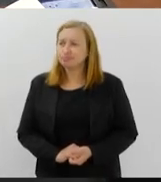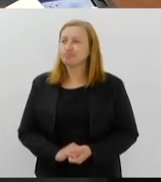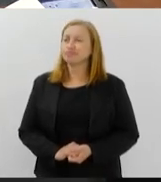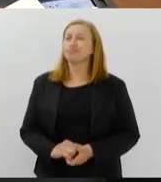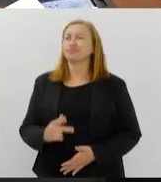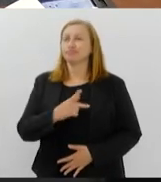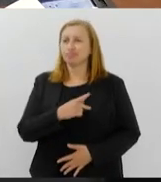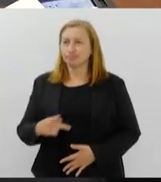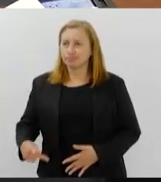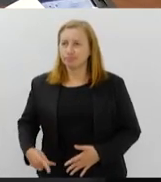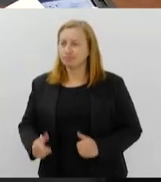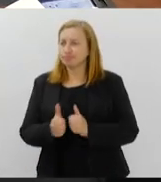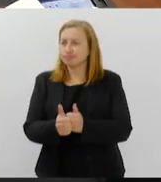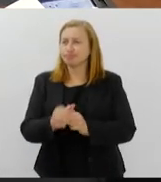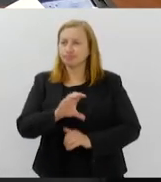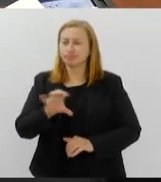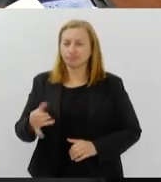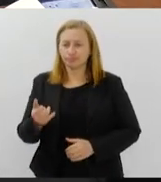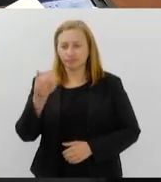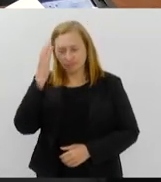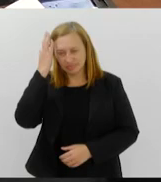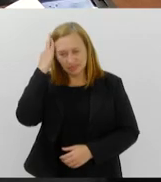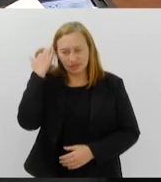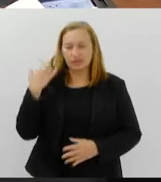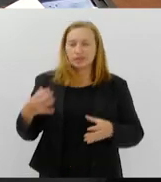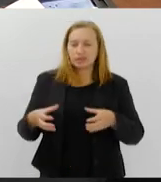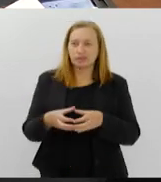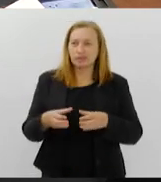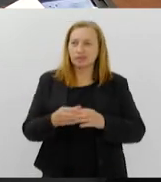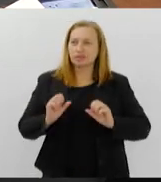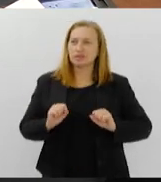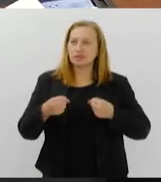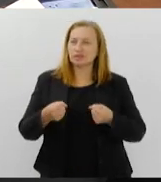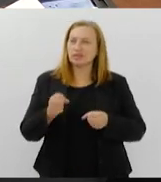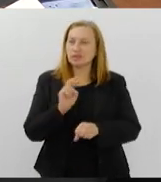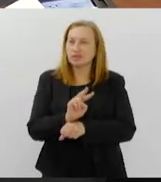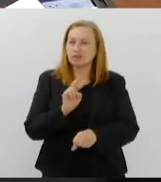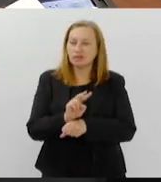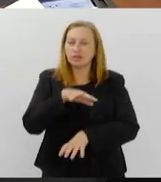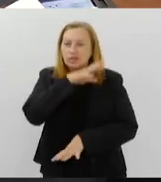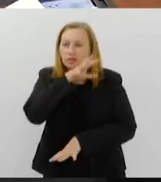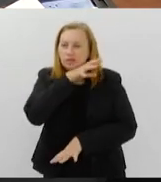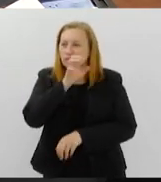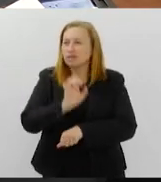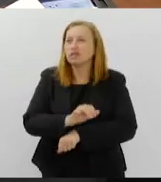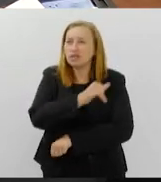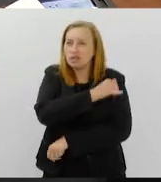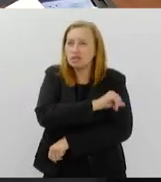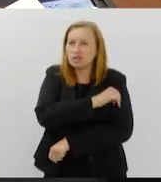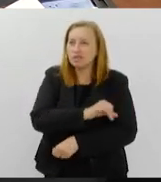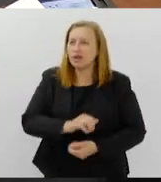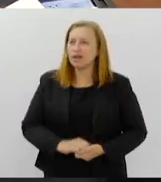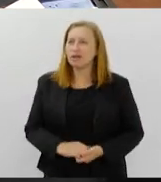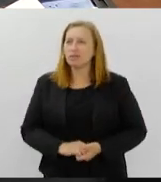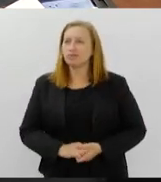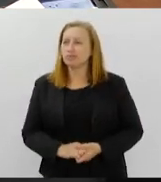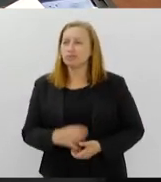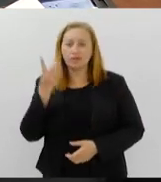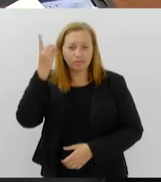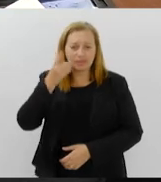Presidente Jaju, acompanha a CCJ. Pela Comissão de Defesa e Proteção dos Animais no Estado do Rio de Janeiro, deputado Léo